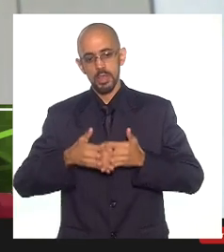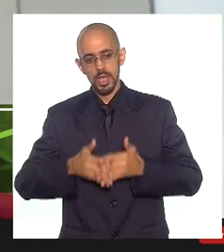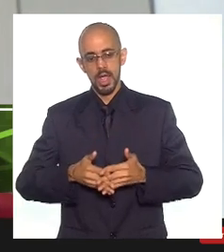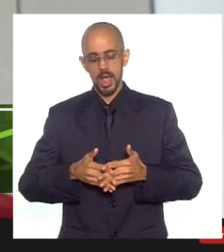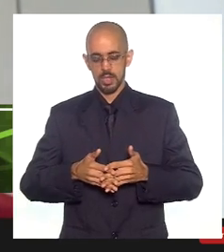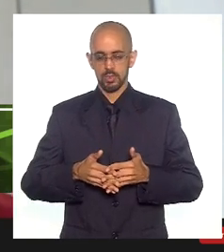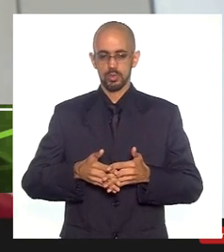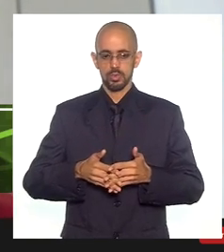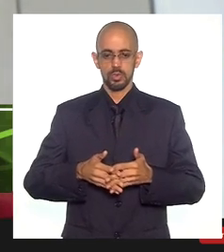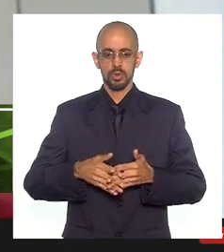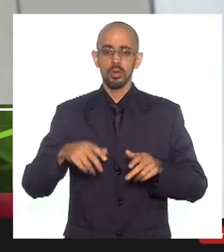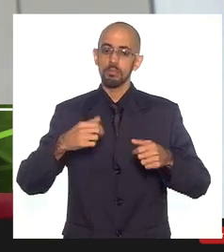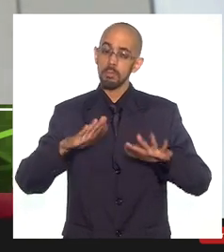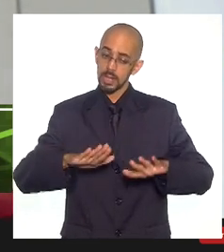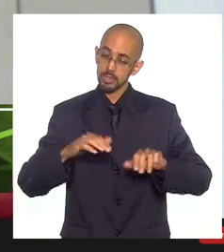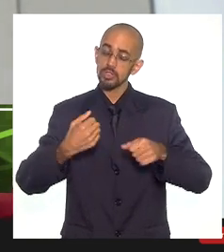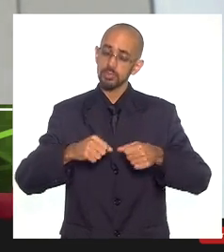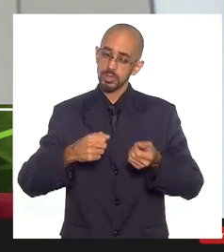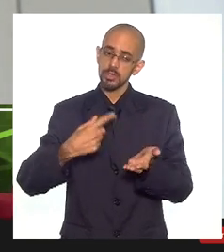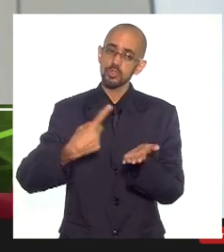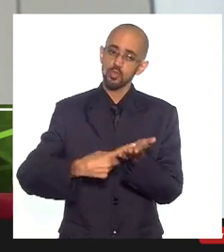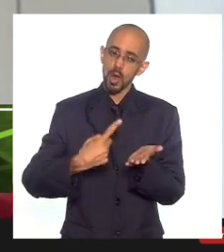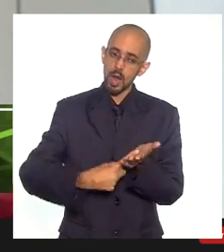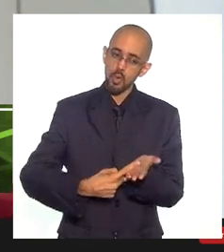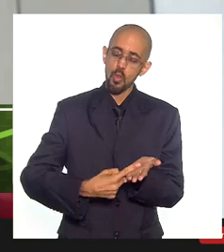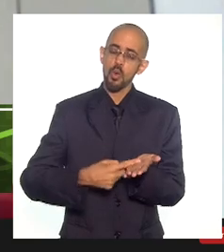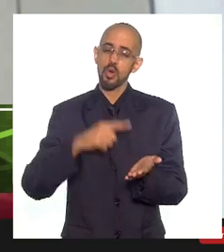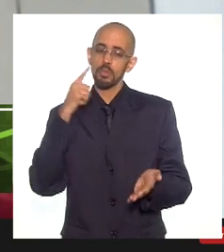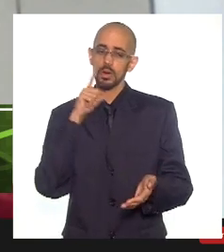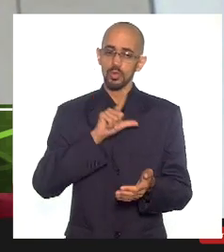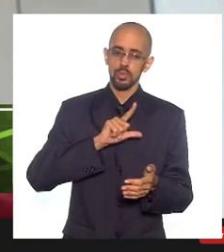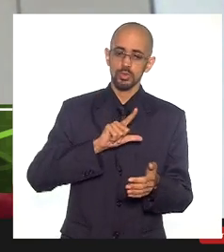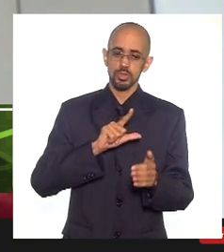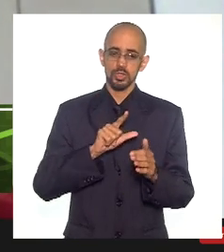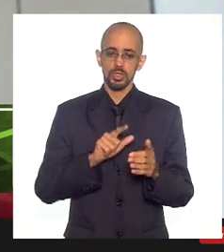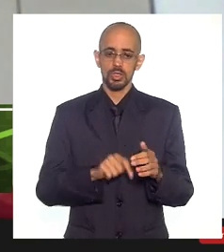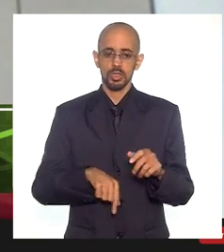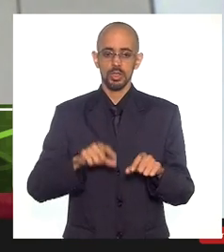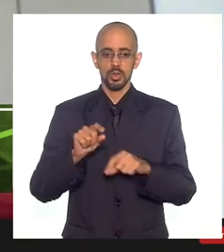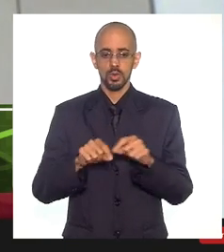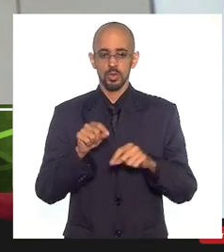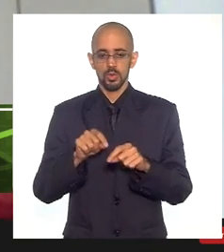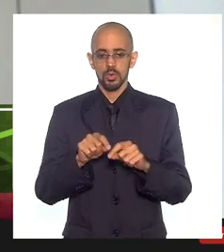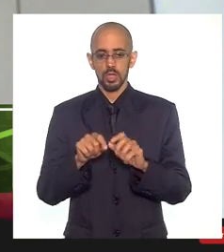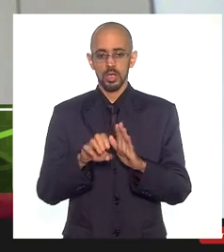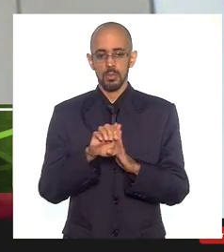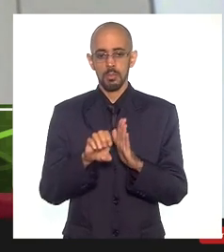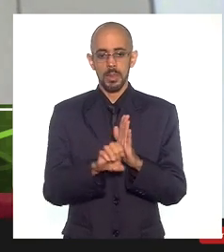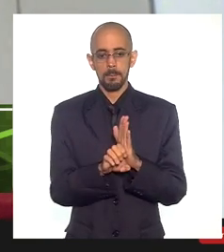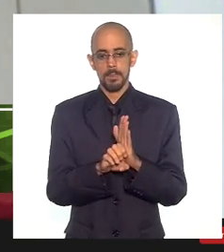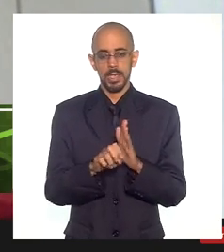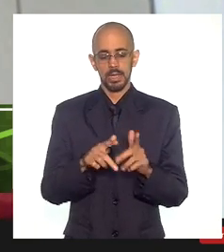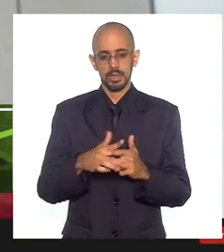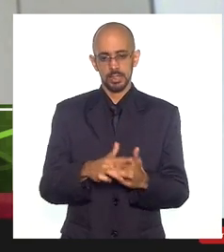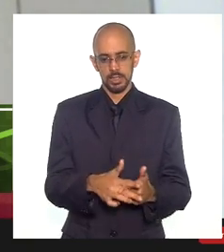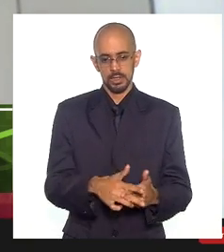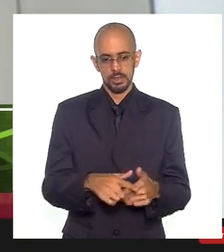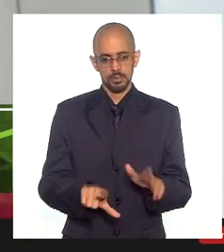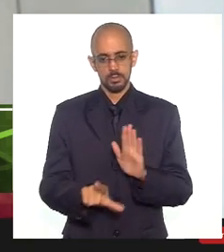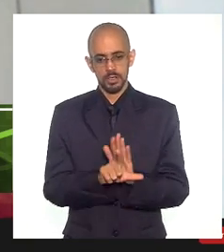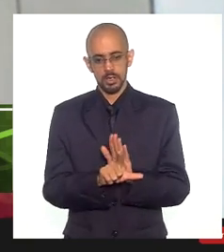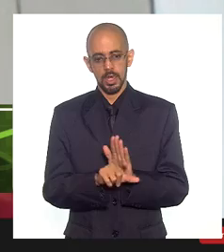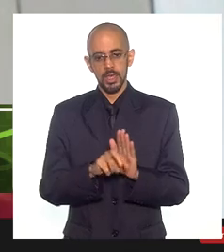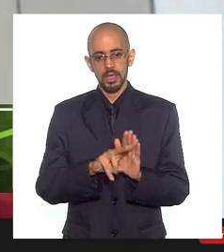o que tem acordo, para que a gente consiga, de fato, promover um entendimento que não vai gerar nenhuma nova despesa para o Estado, mas que vai